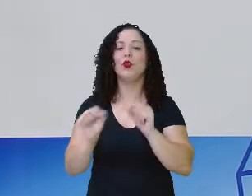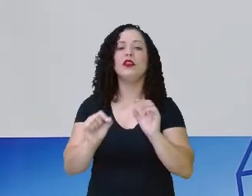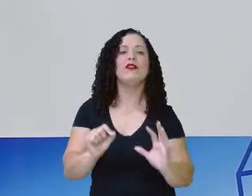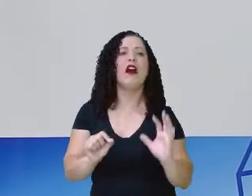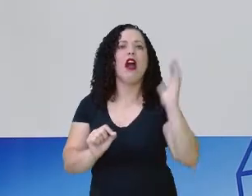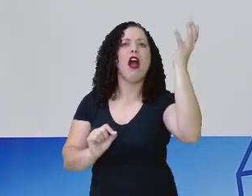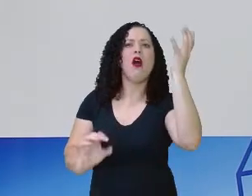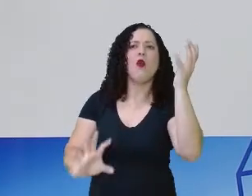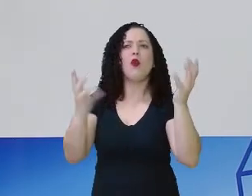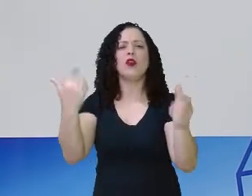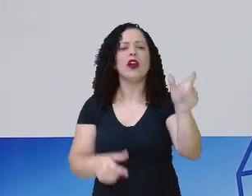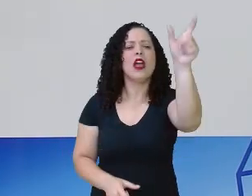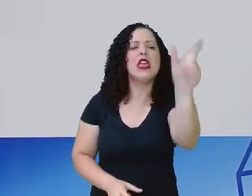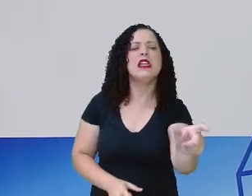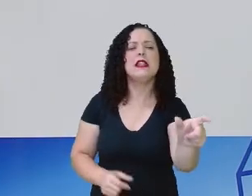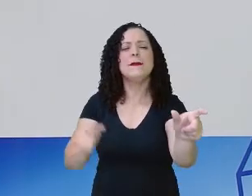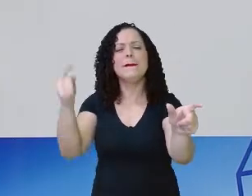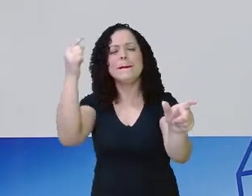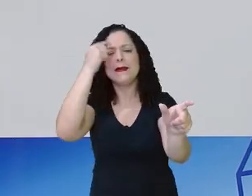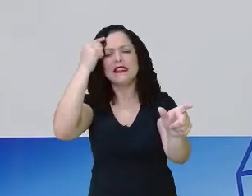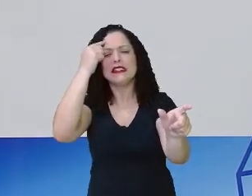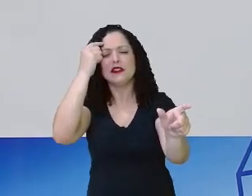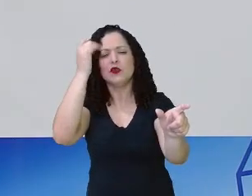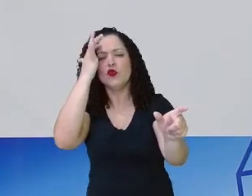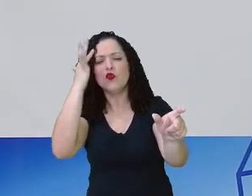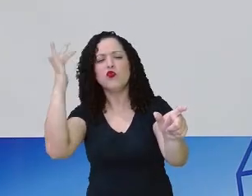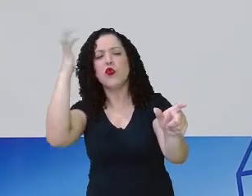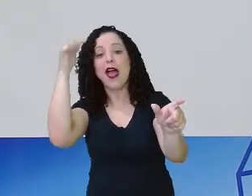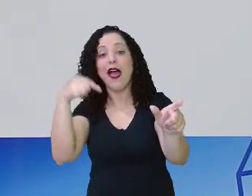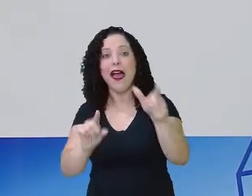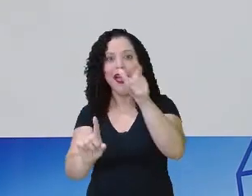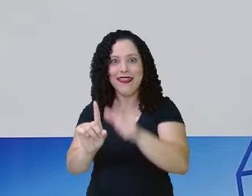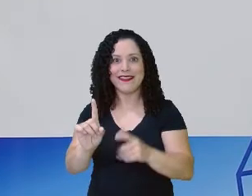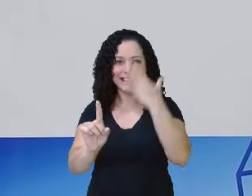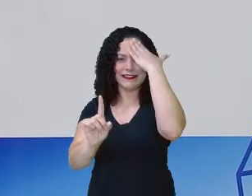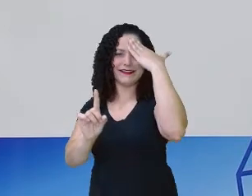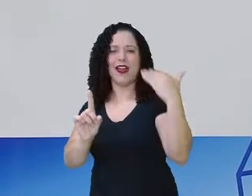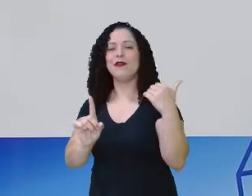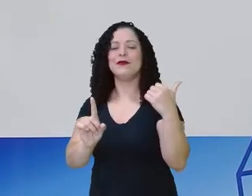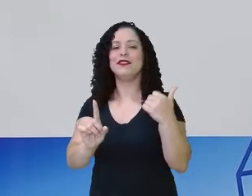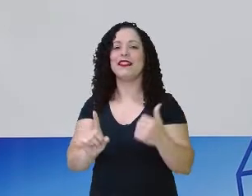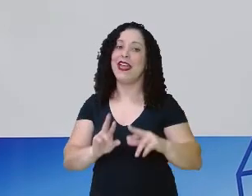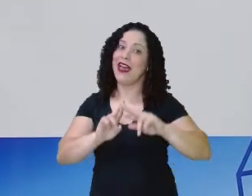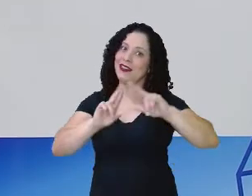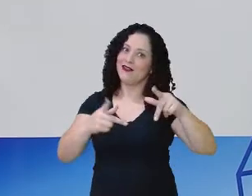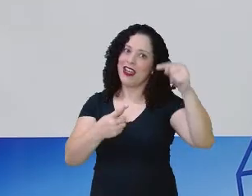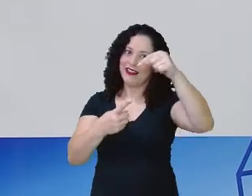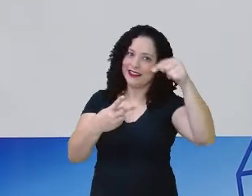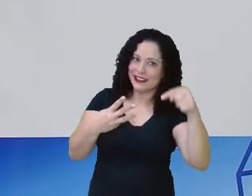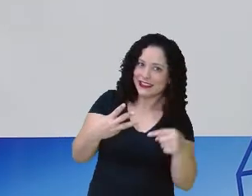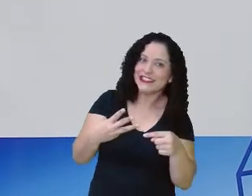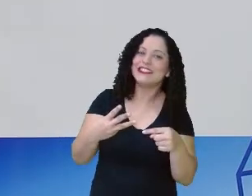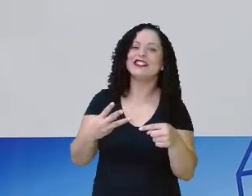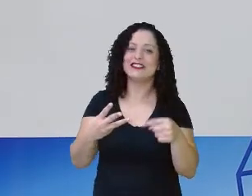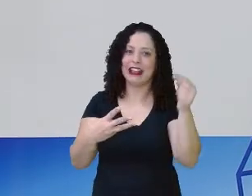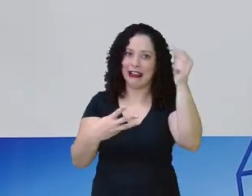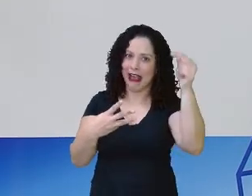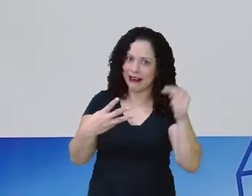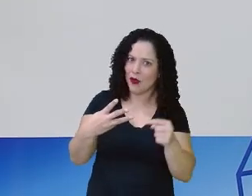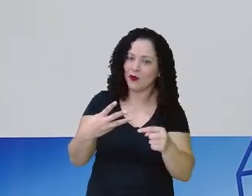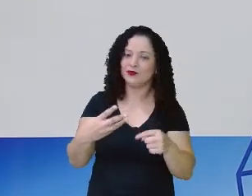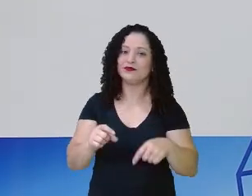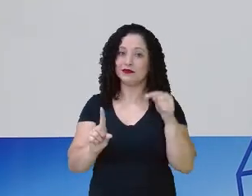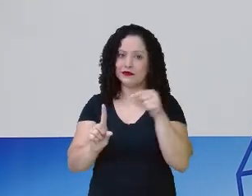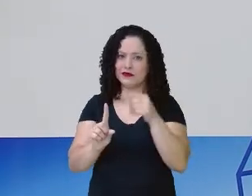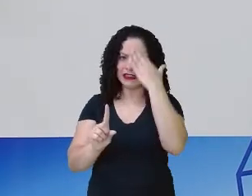a personagem está pensando. É a diferença entre o narrador observador e o onisciente. O observador, ele sabe ali o que ele está